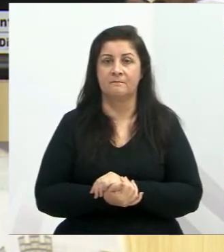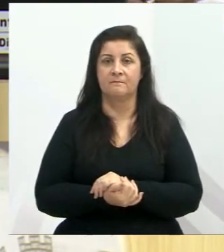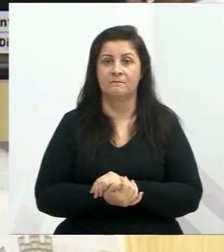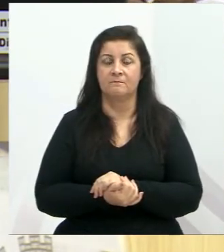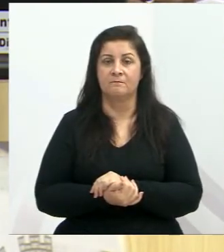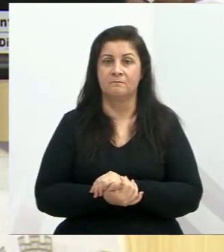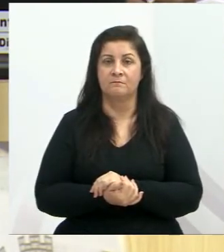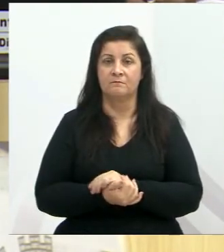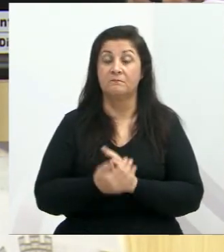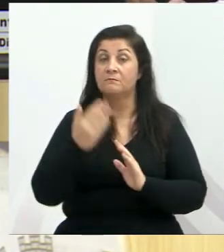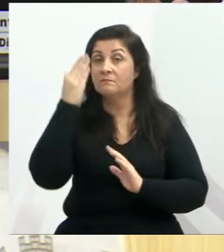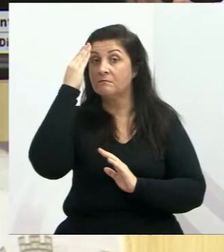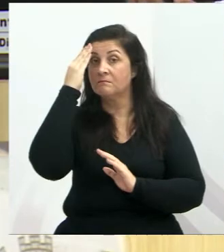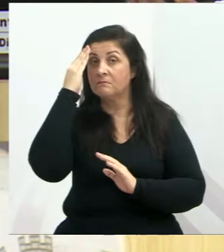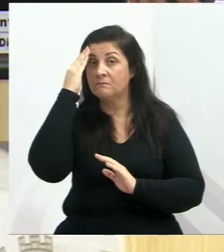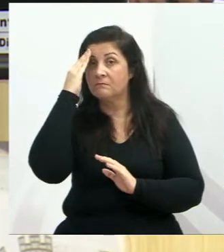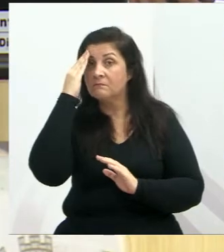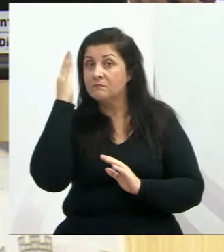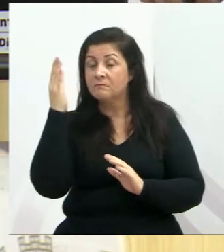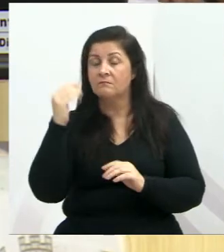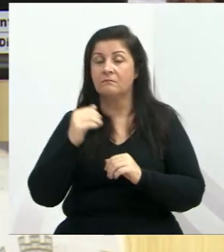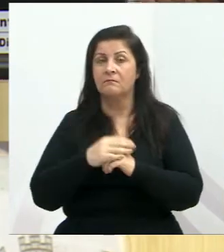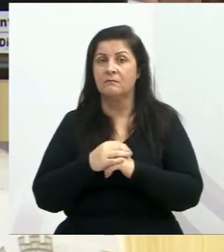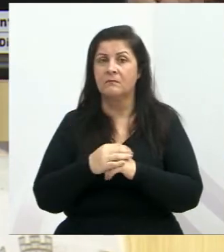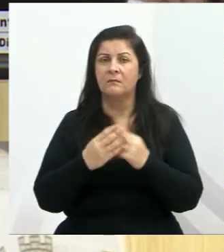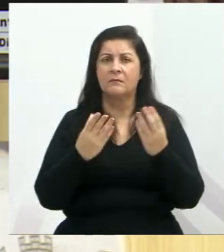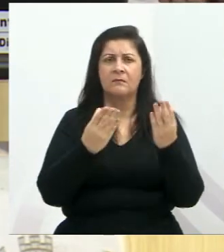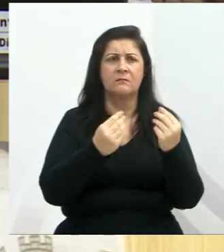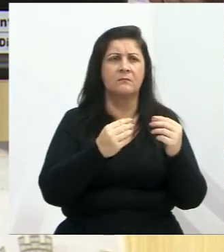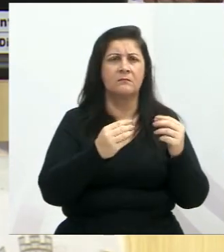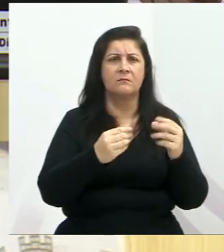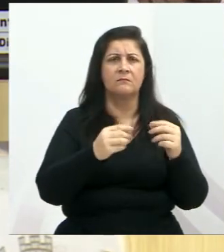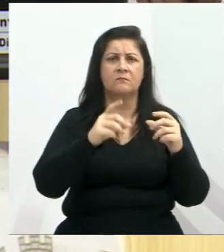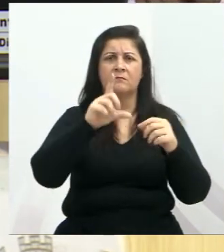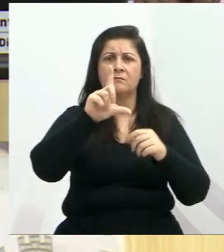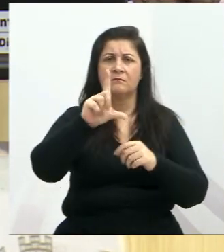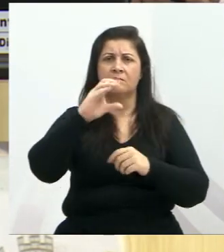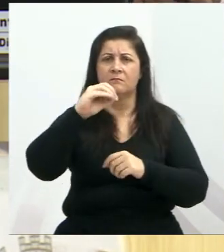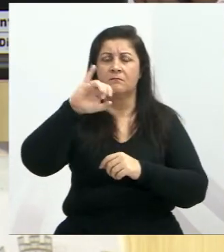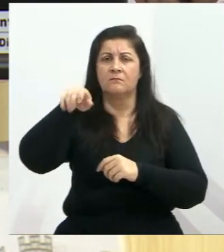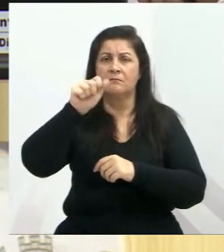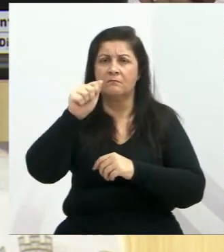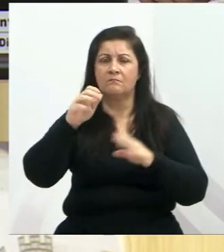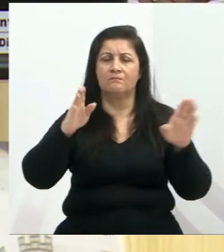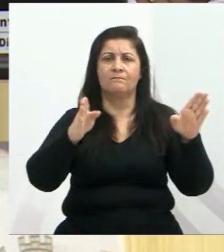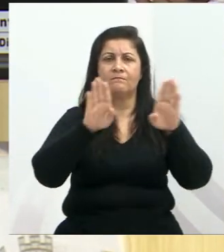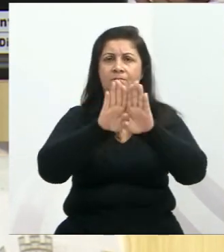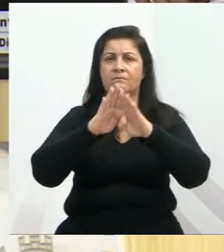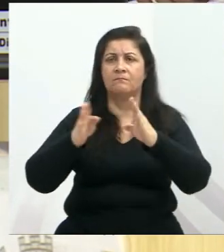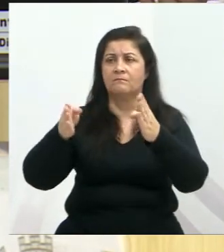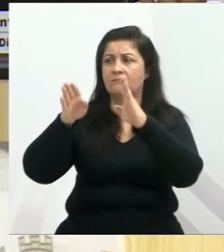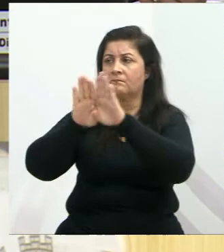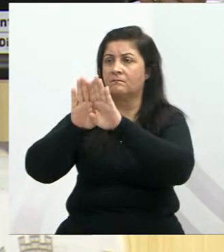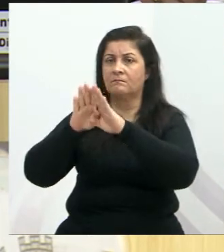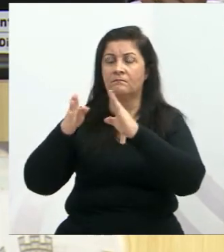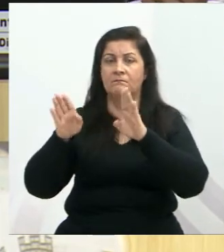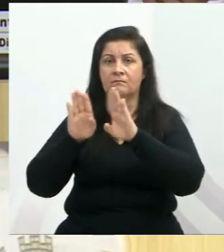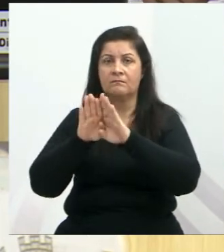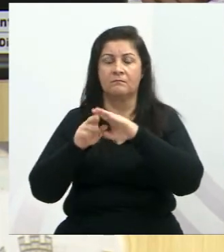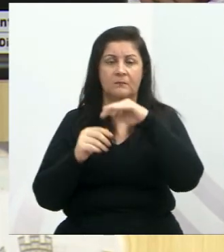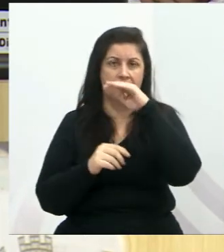Considerando que temos visto muitos comércios sendo fechados, tendo em vista